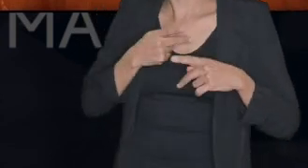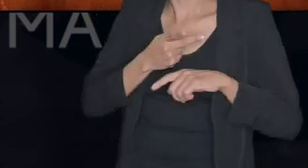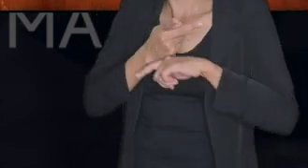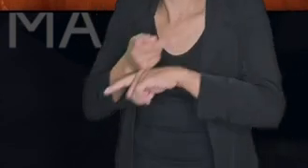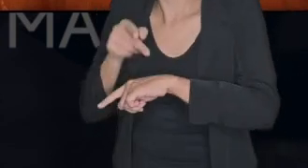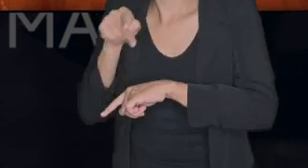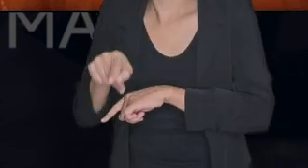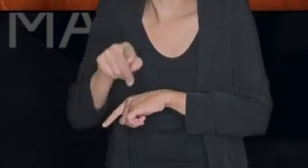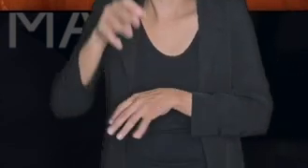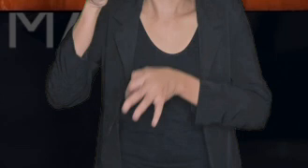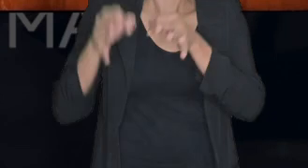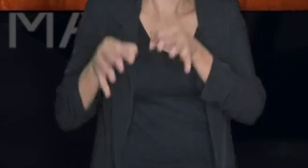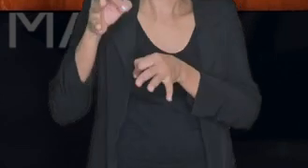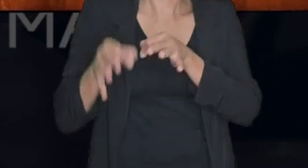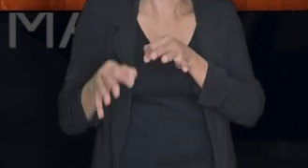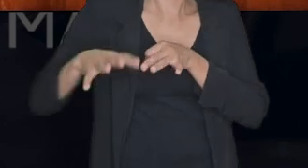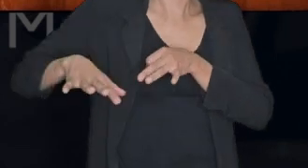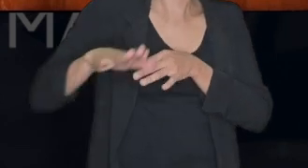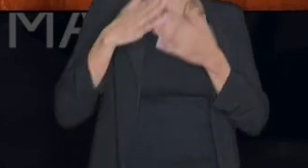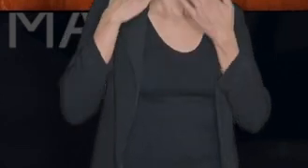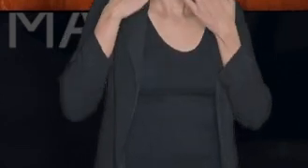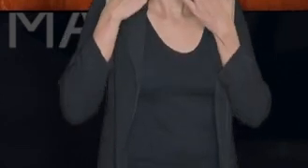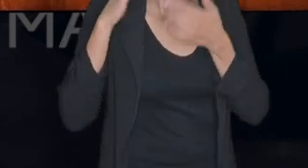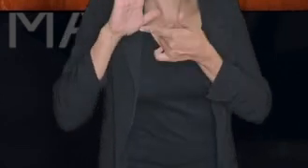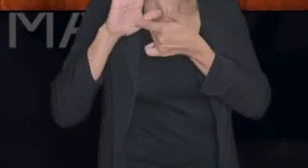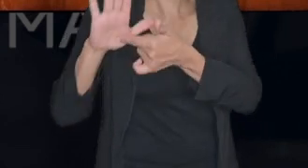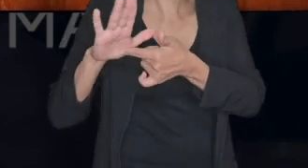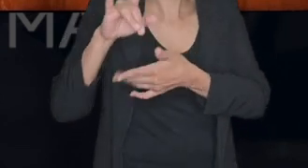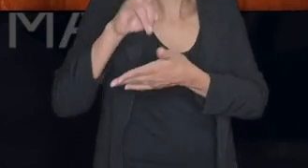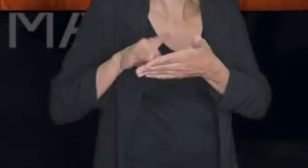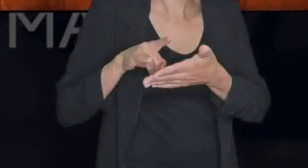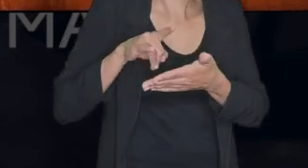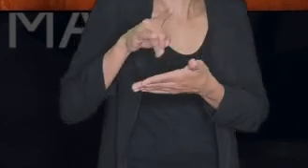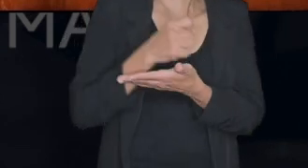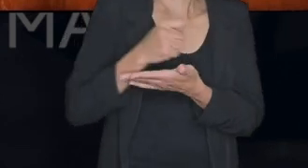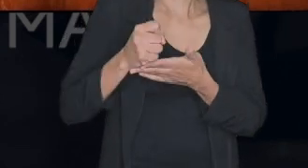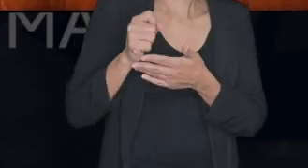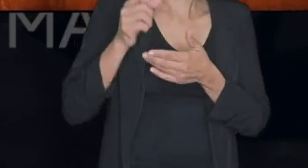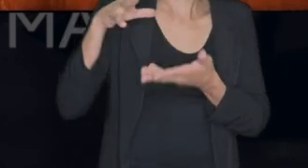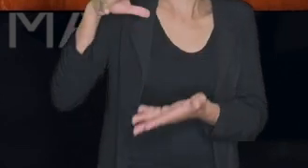o testamento para o seu registro e peçam para o juiz das sucessões